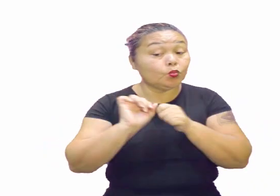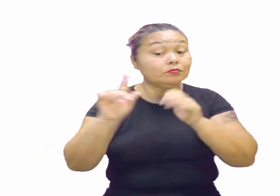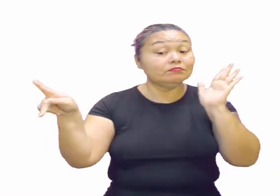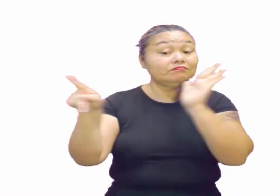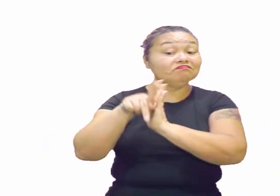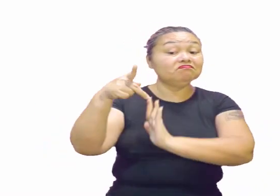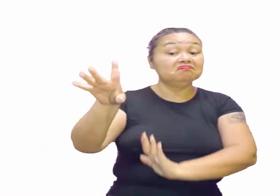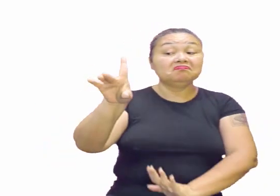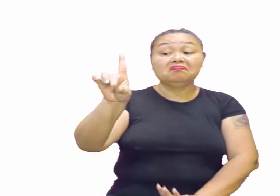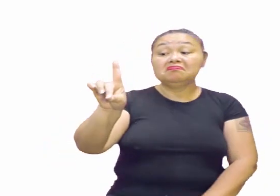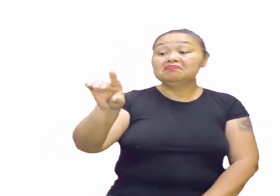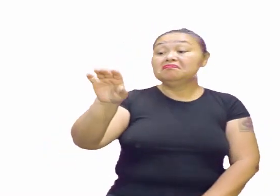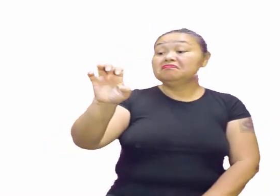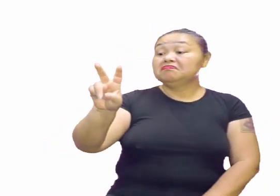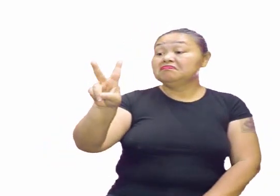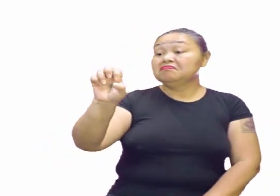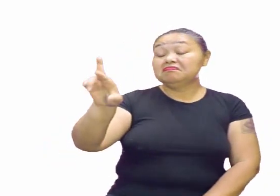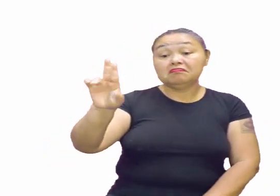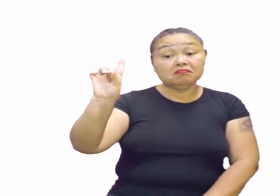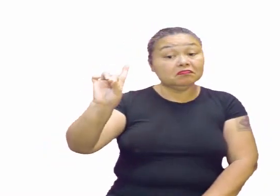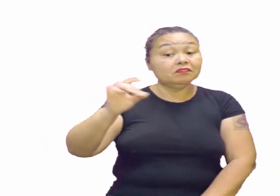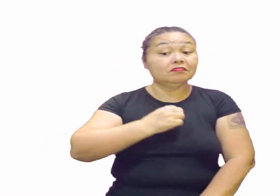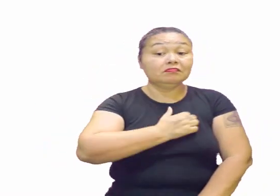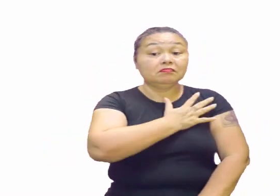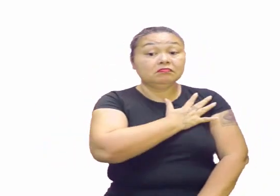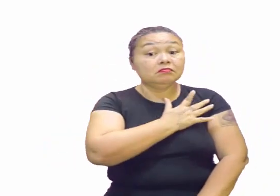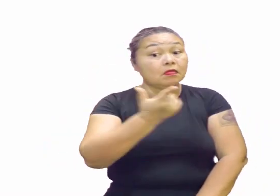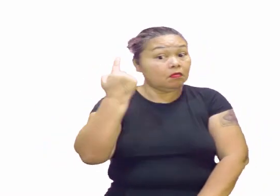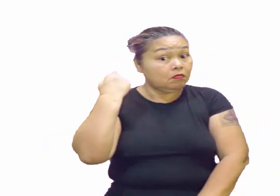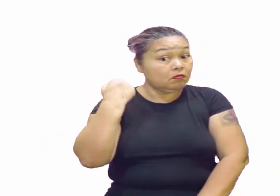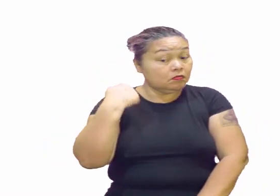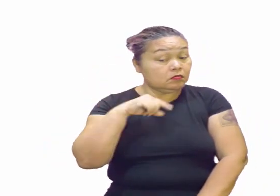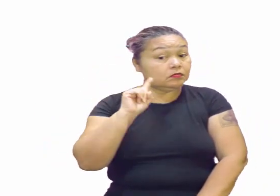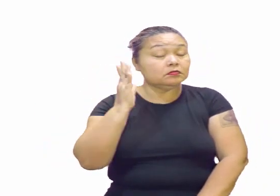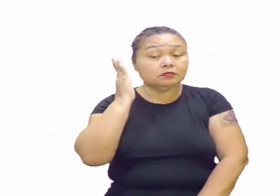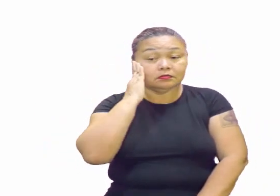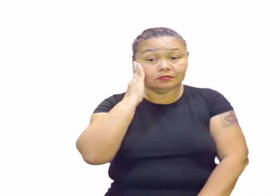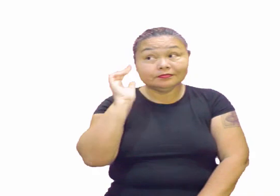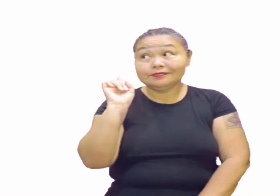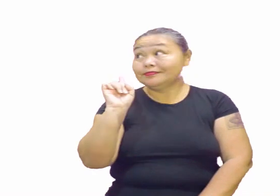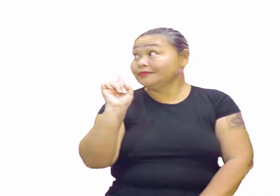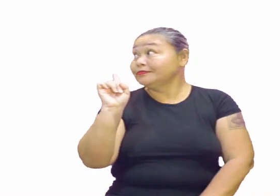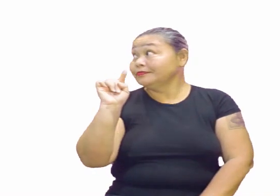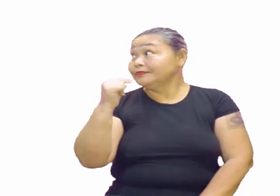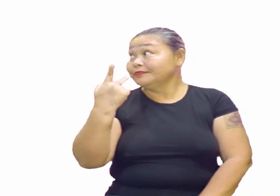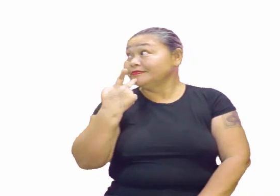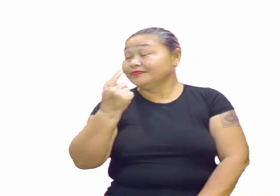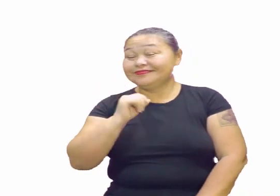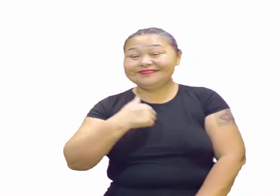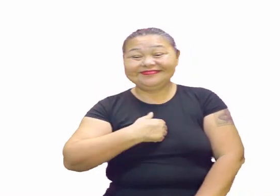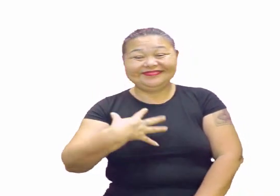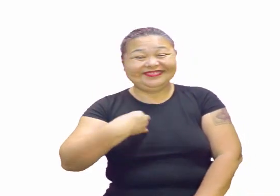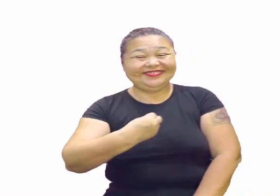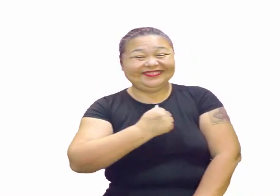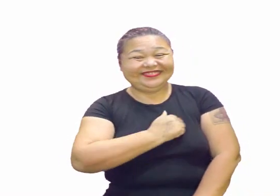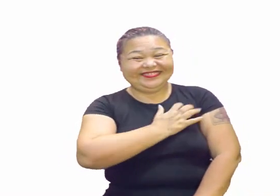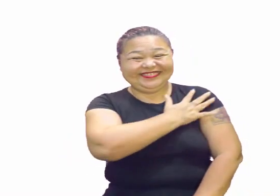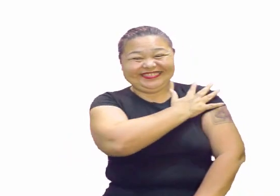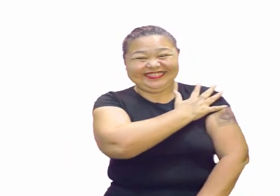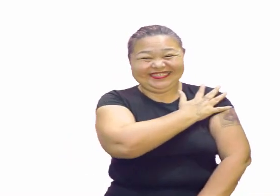do Exército. Ou seja, naquela época, para um bom entendedor, Aldelina, você que é filho de